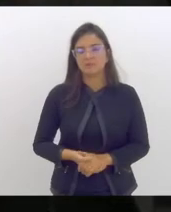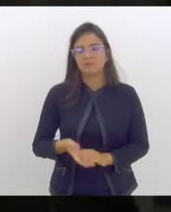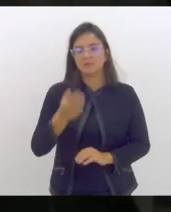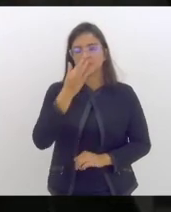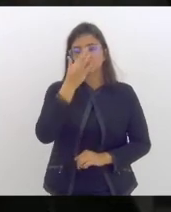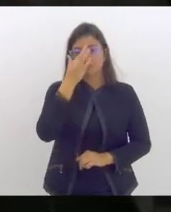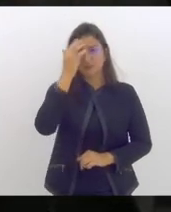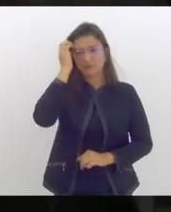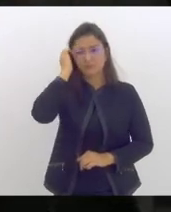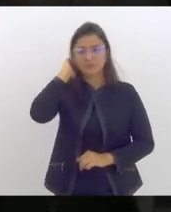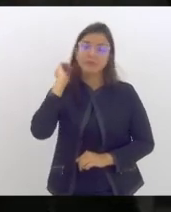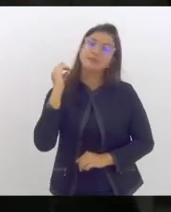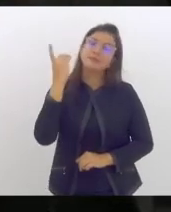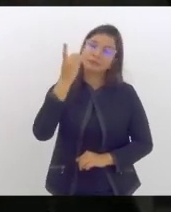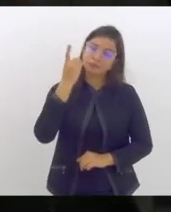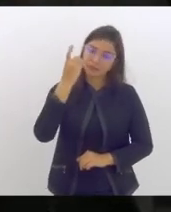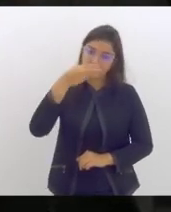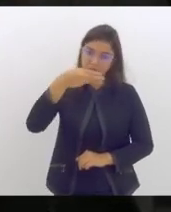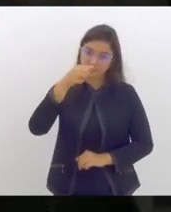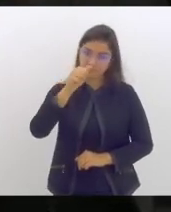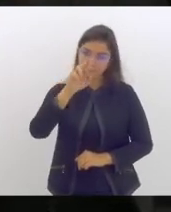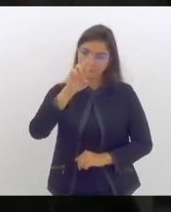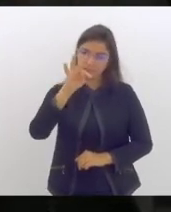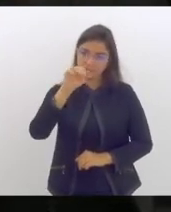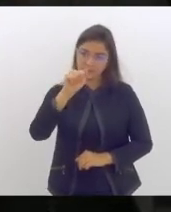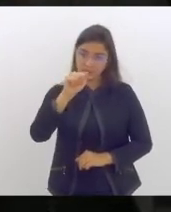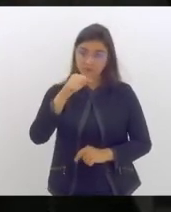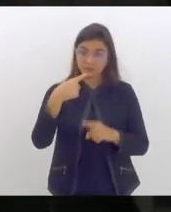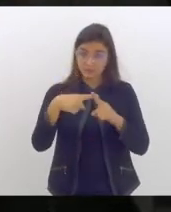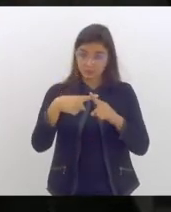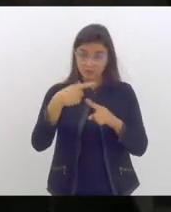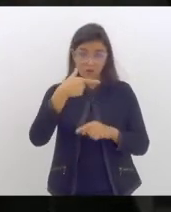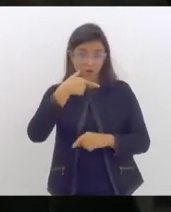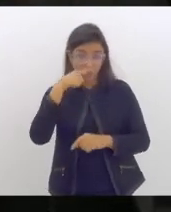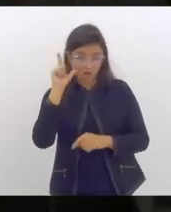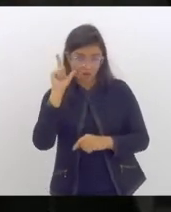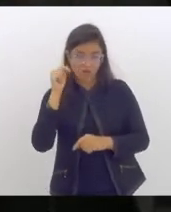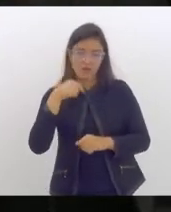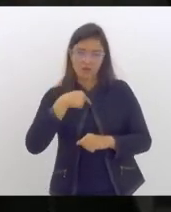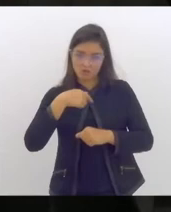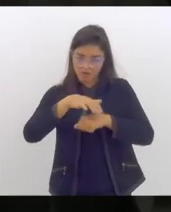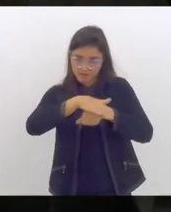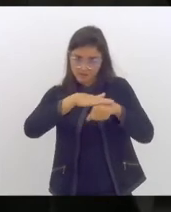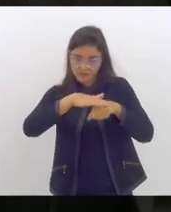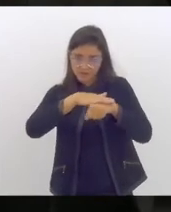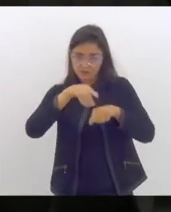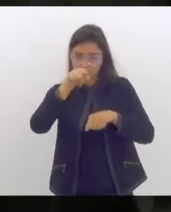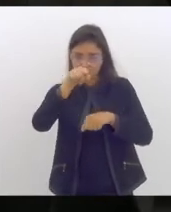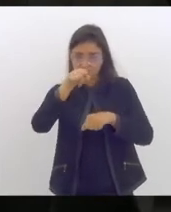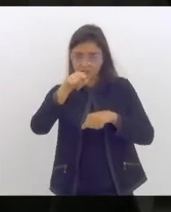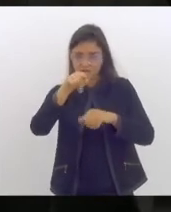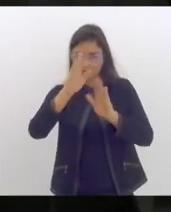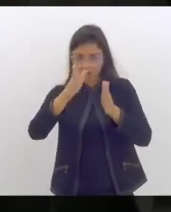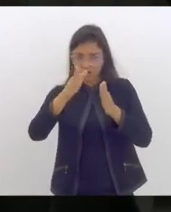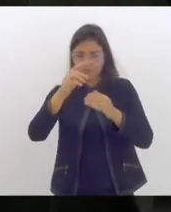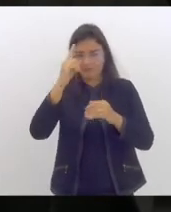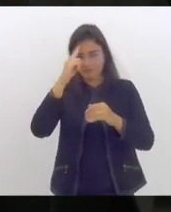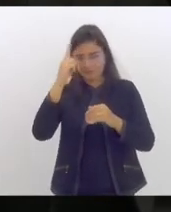Mas, deputada Marta Rocha, é que eu tratei de um assunto com Vossa Excelência no dia de